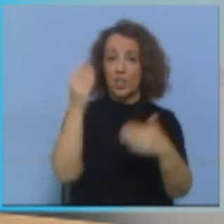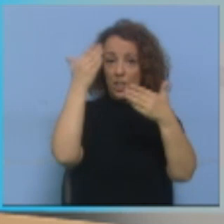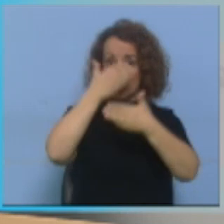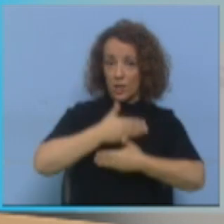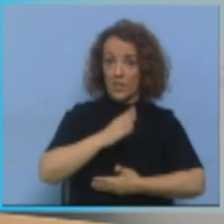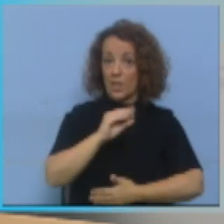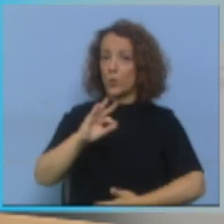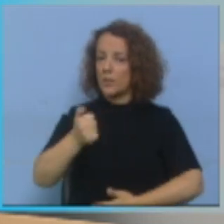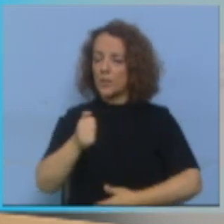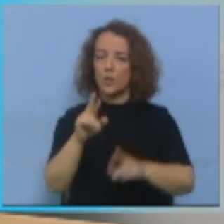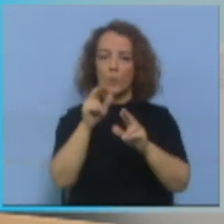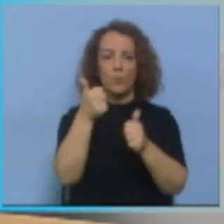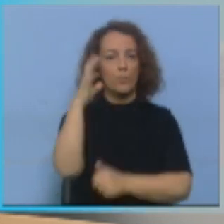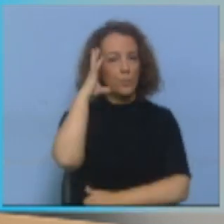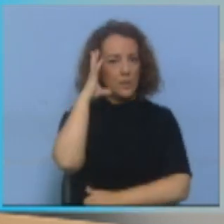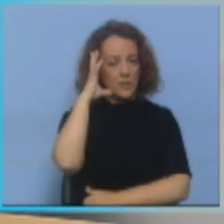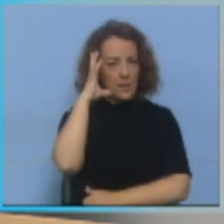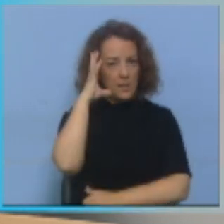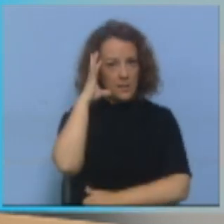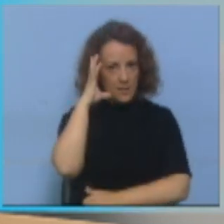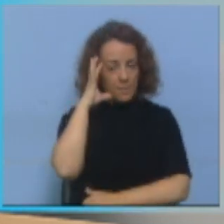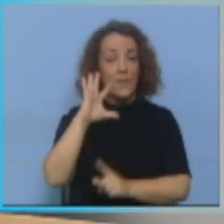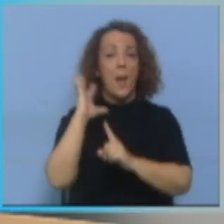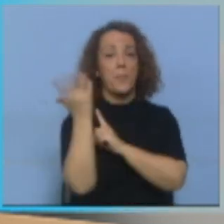22h45. Votos de uma ótima tarde, em bom